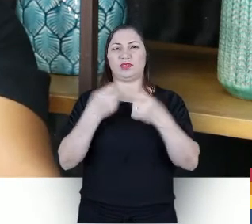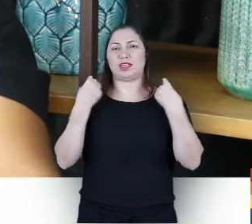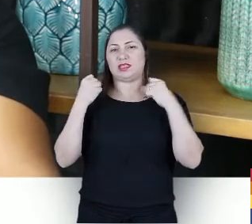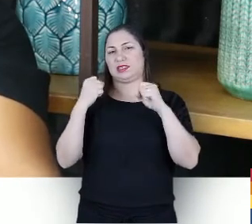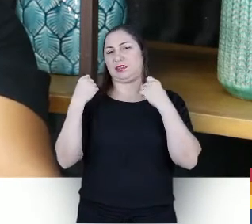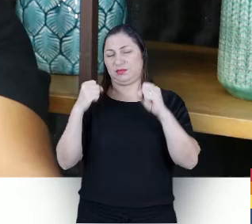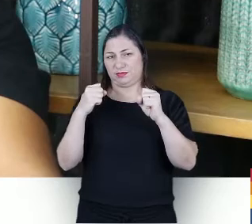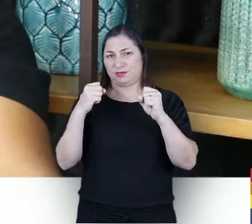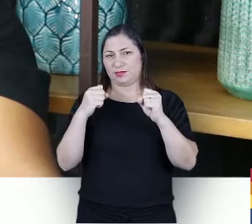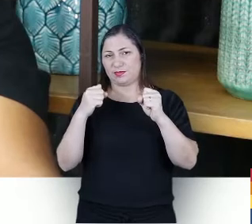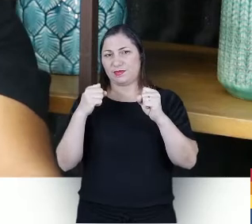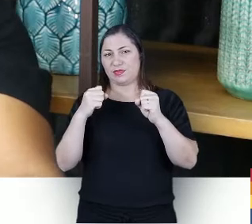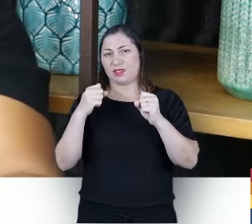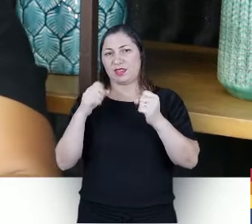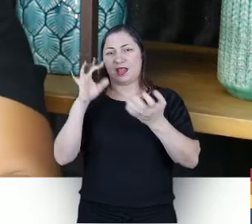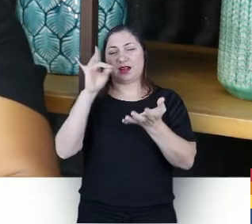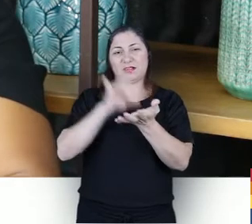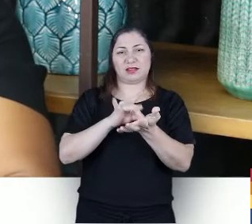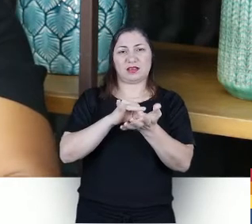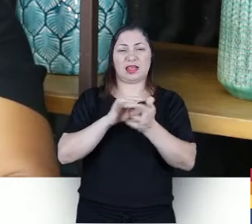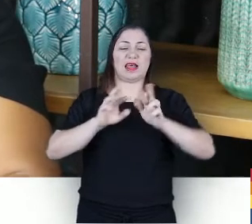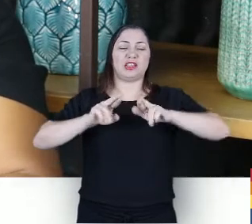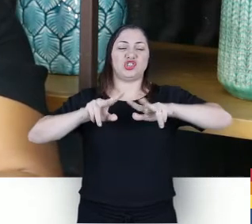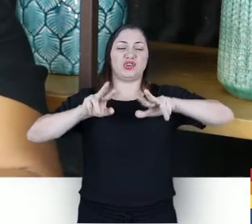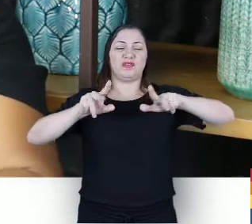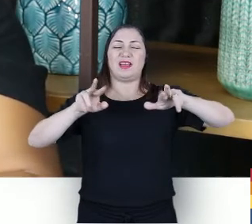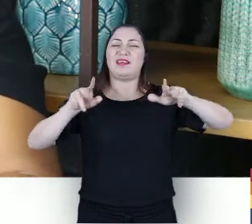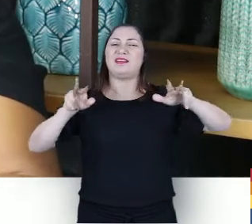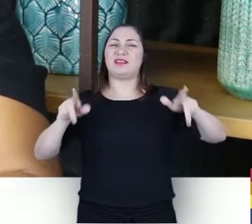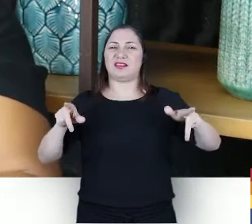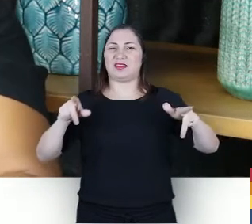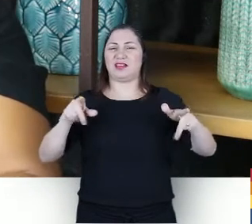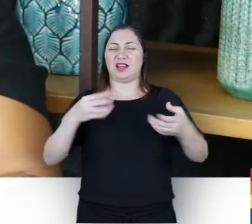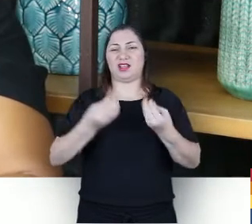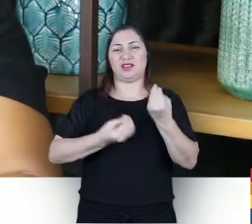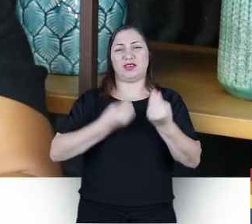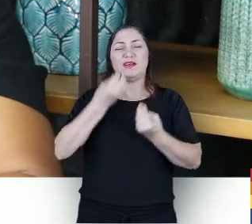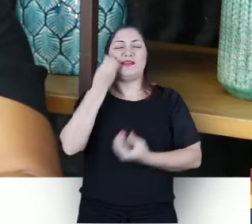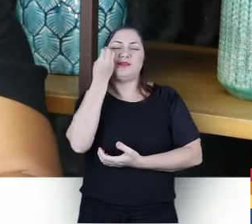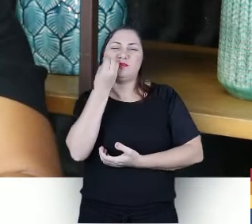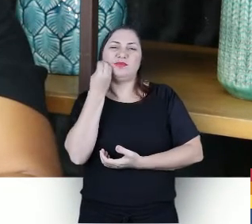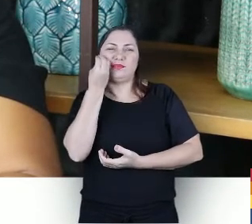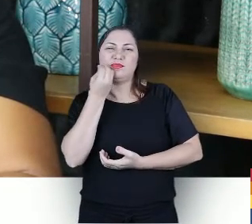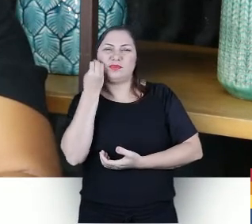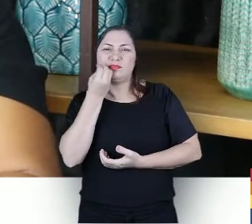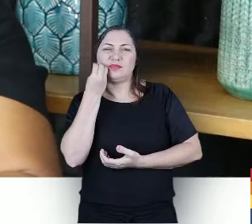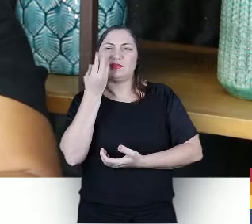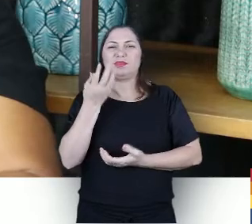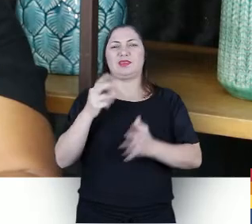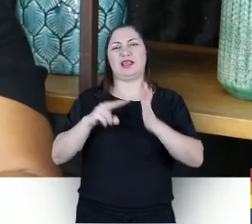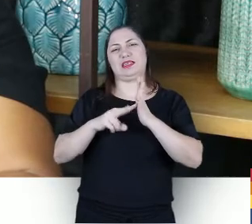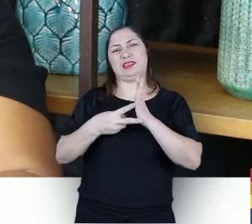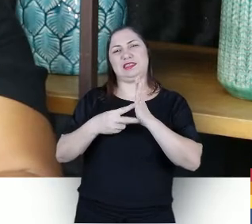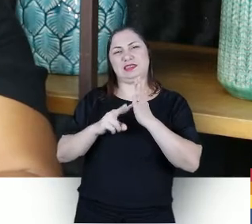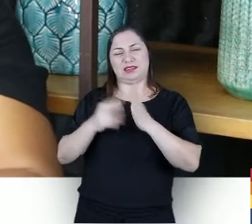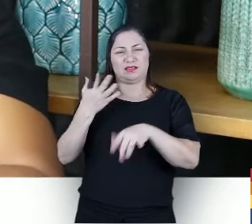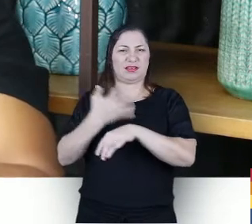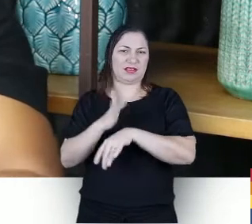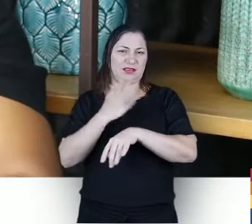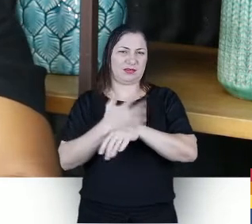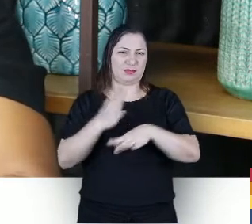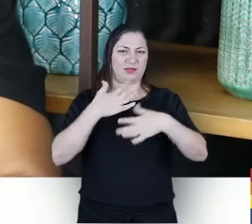de linguagem. Nesse sentido, então, qual é o objeto de aprendizagem da educação física? Ela se concretiza